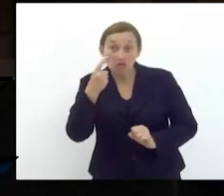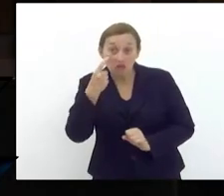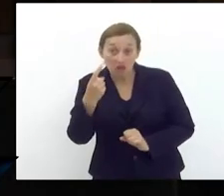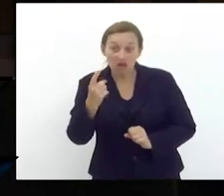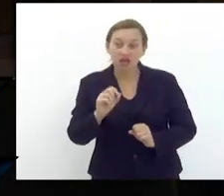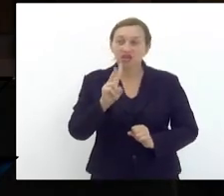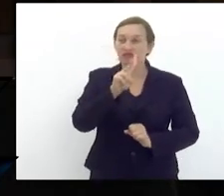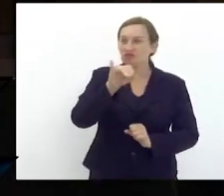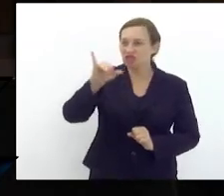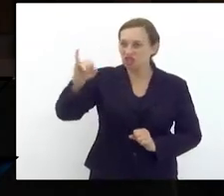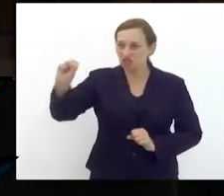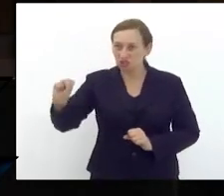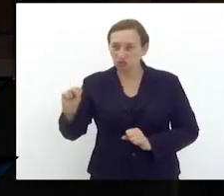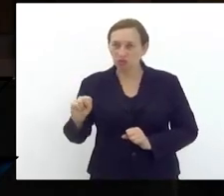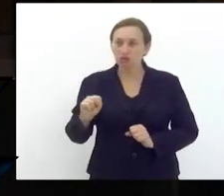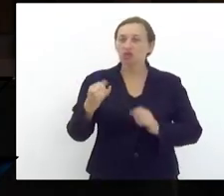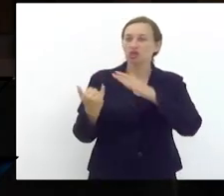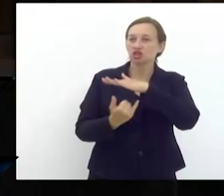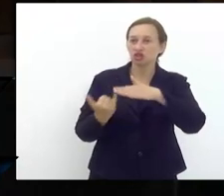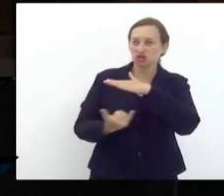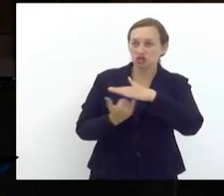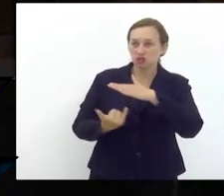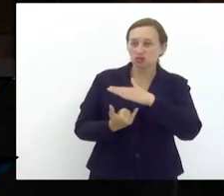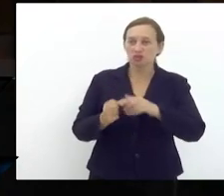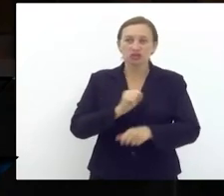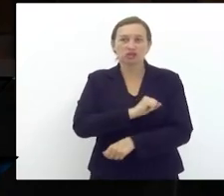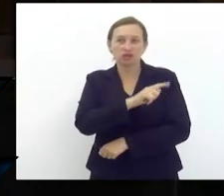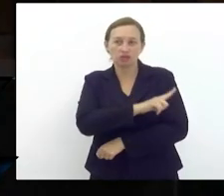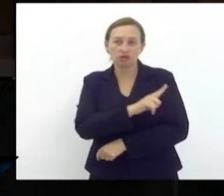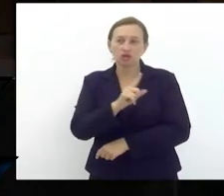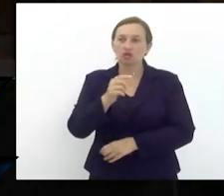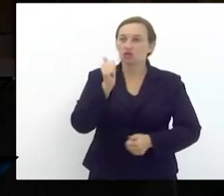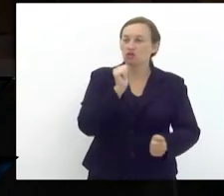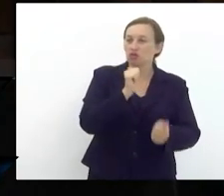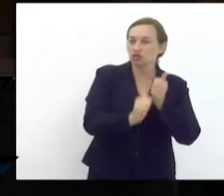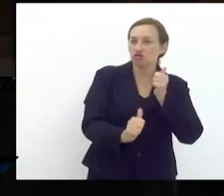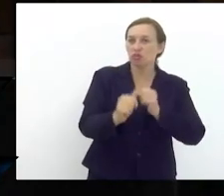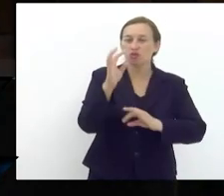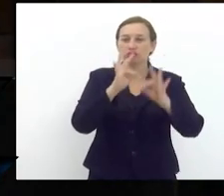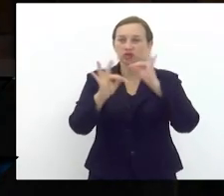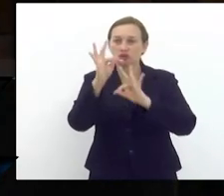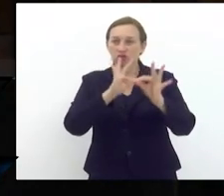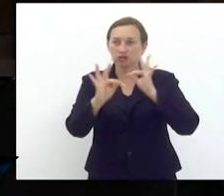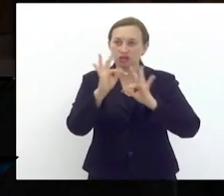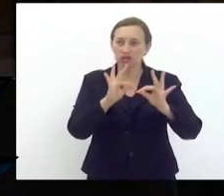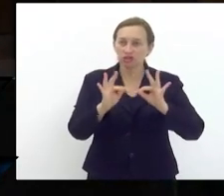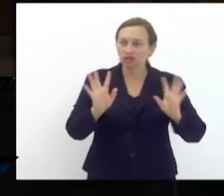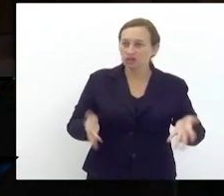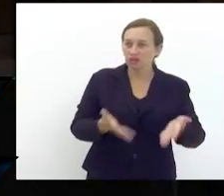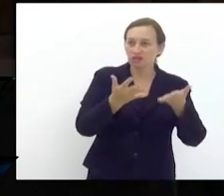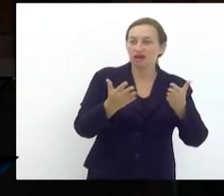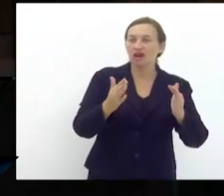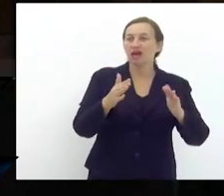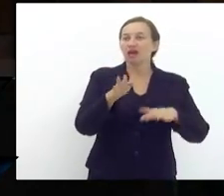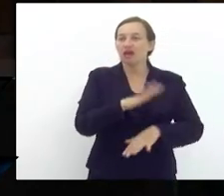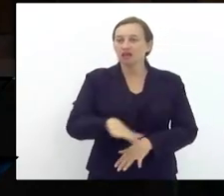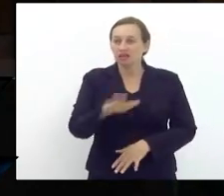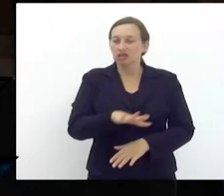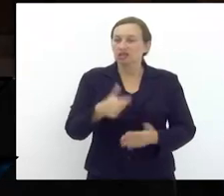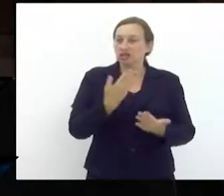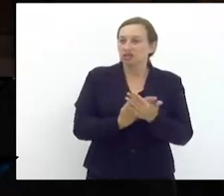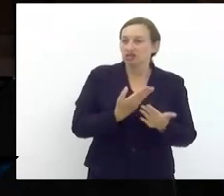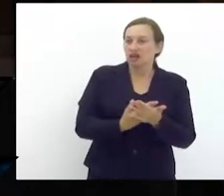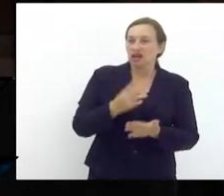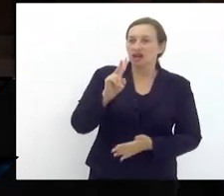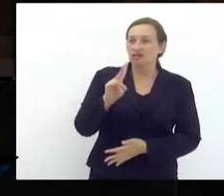Vinícius Júnior Instituto Vinicius Junior e São Gonçalo unifootball tecnologia para incentivar crianças a estudar Vinícius